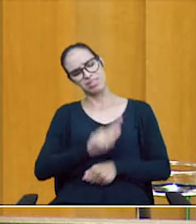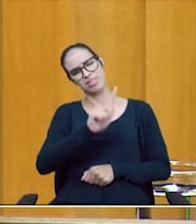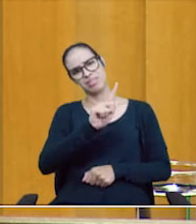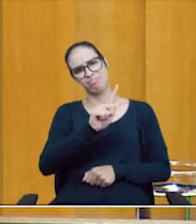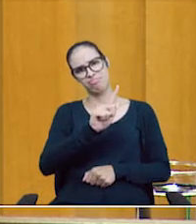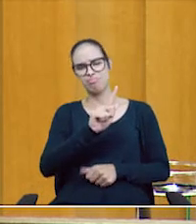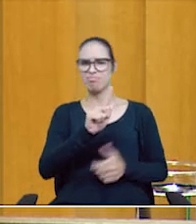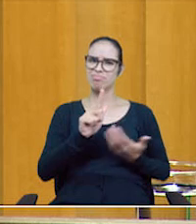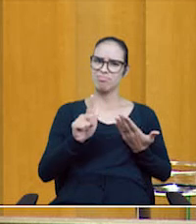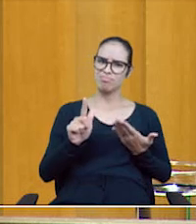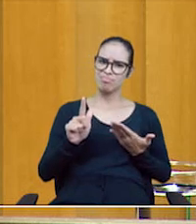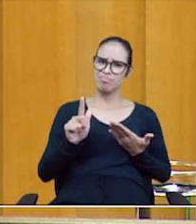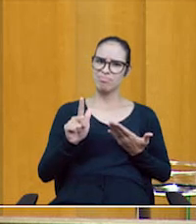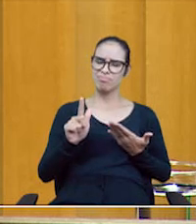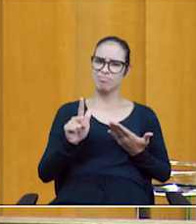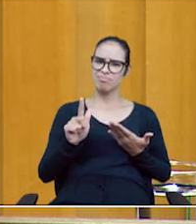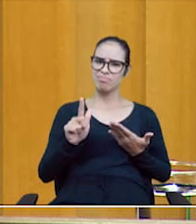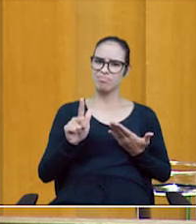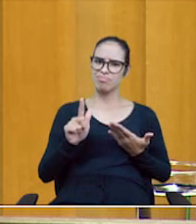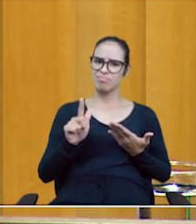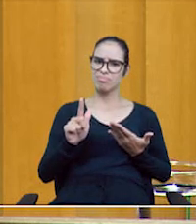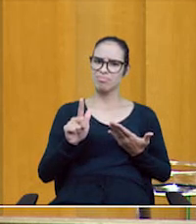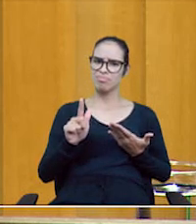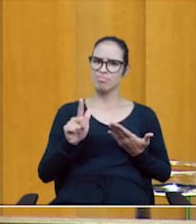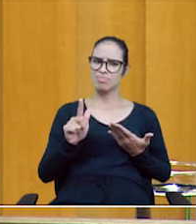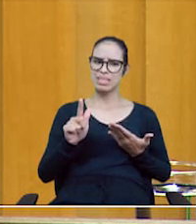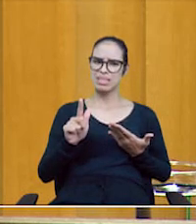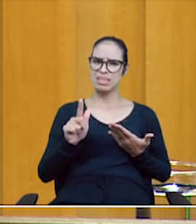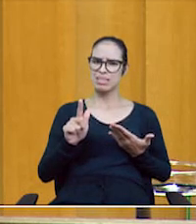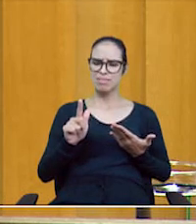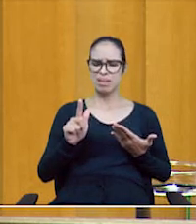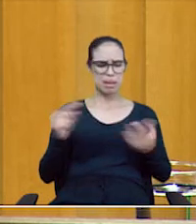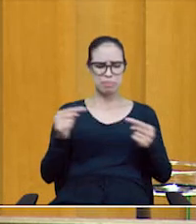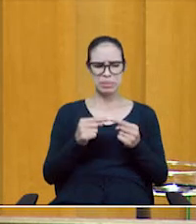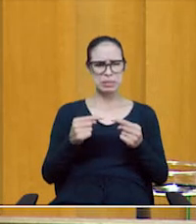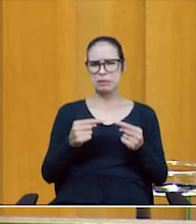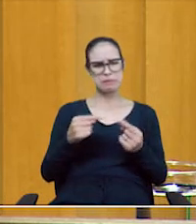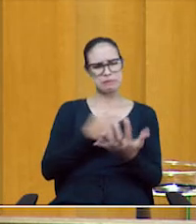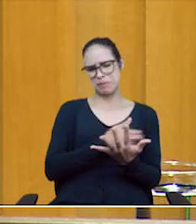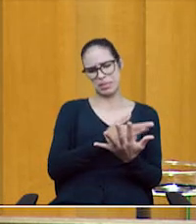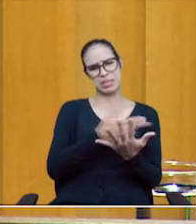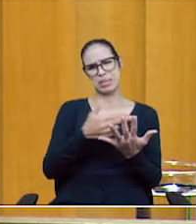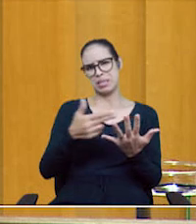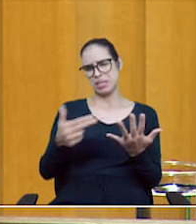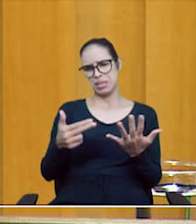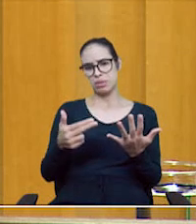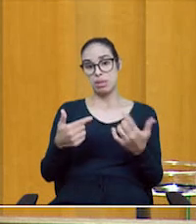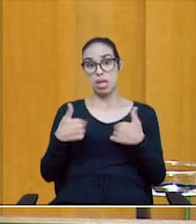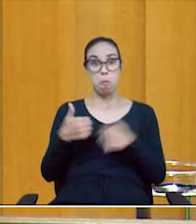estamos abrindo um oceano de possibilidades de abordagem. Seguramente eu não sou um especialista em gestão, alguém que possa